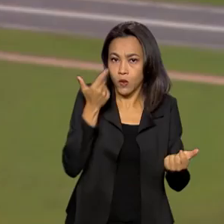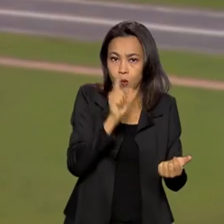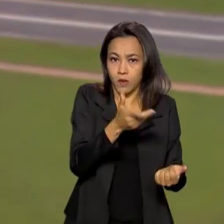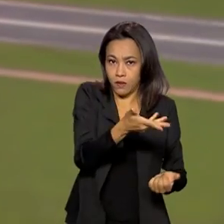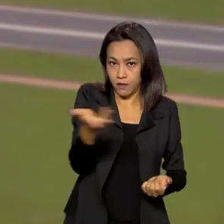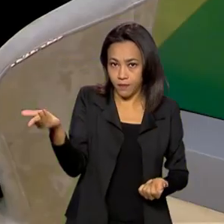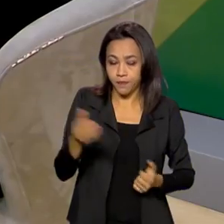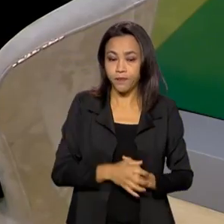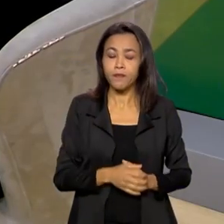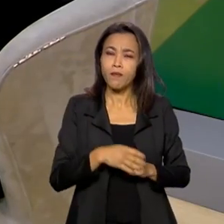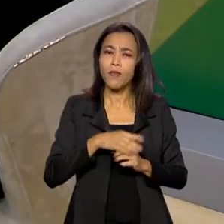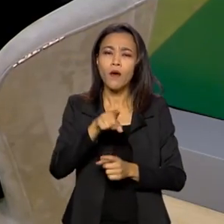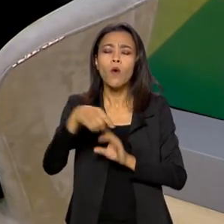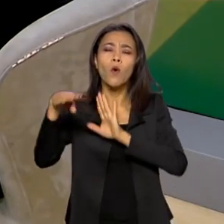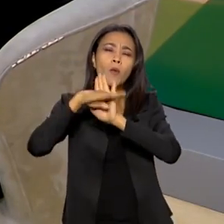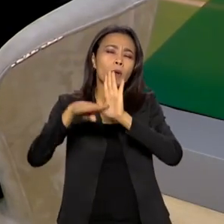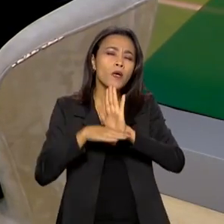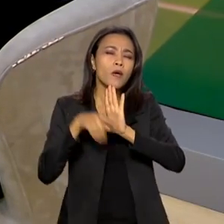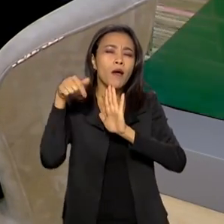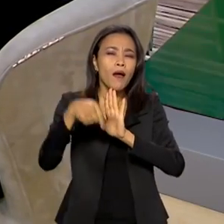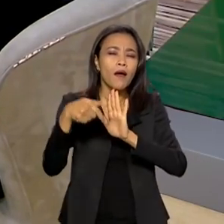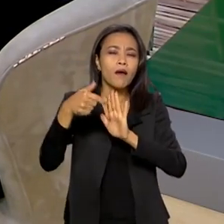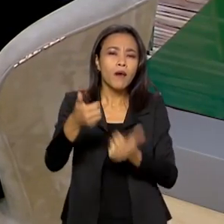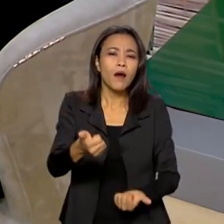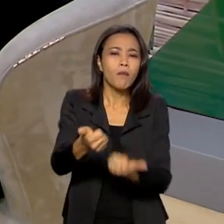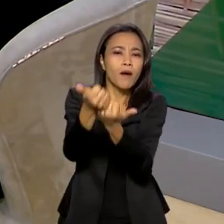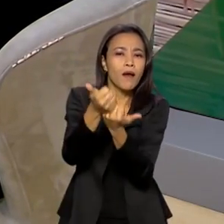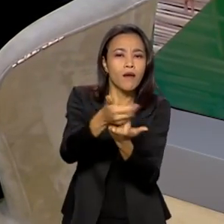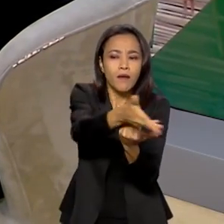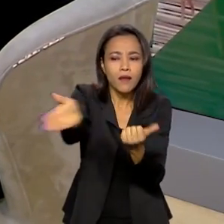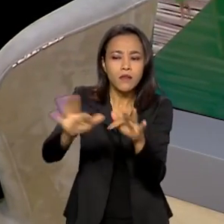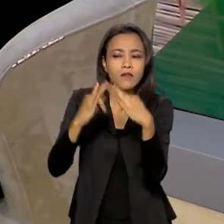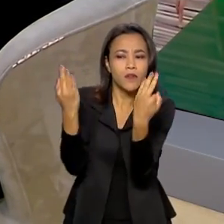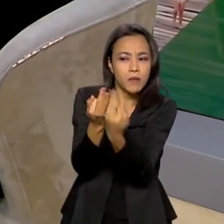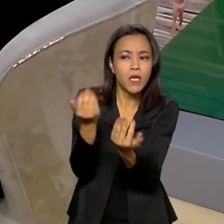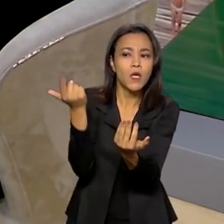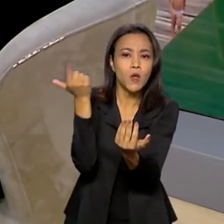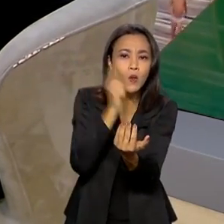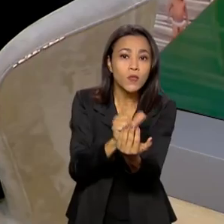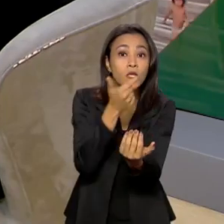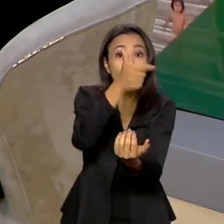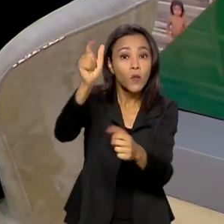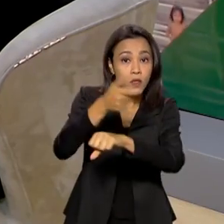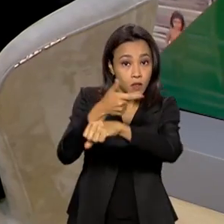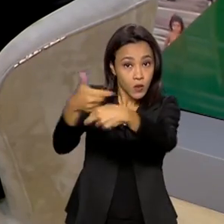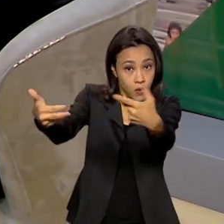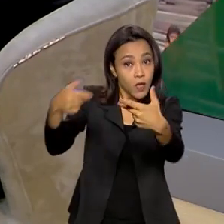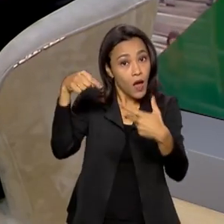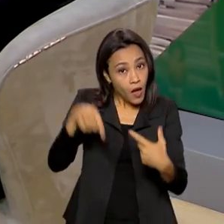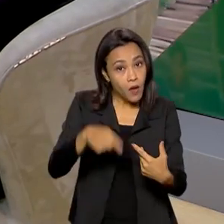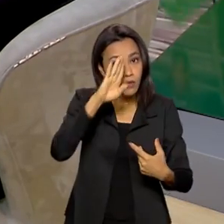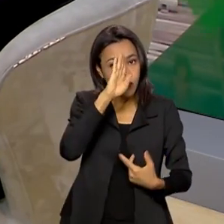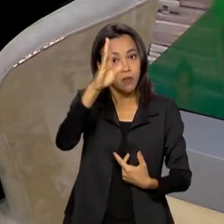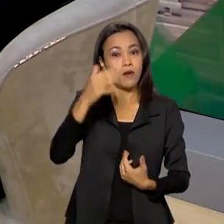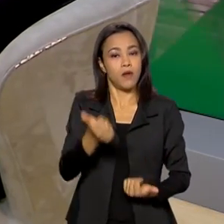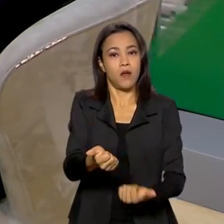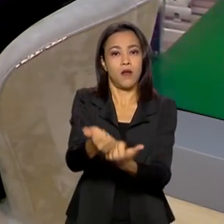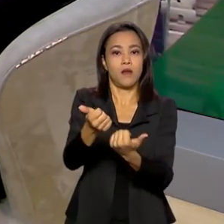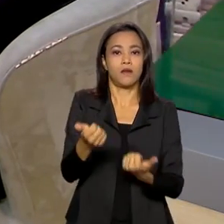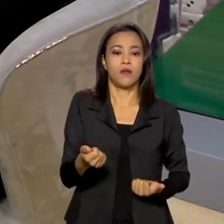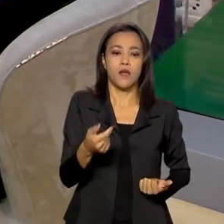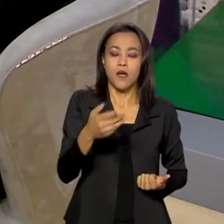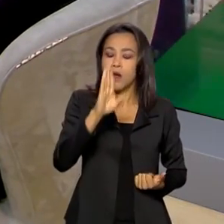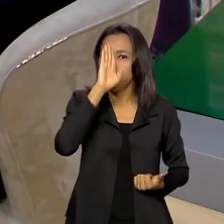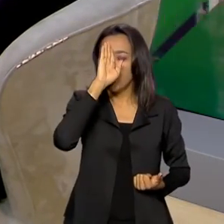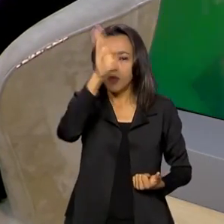do programa promover portas de saída para a população beneficiada é uma das ideas centrais do auxílio Brasil é o principal